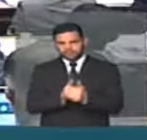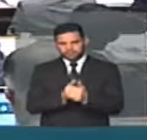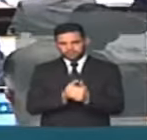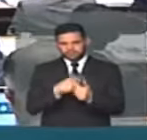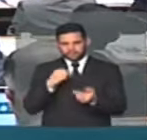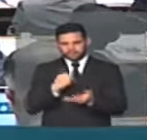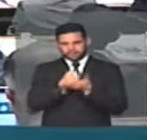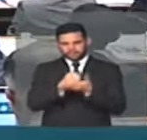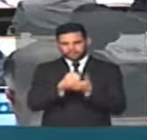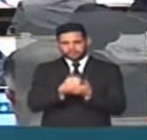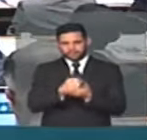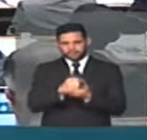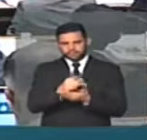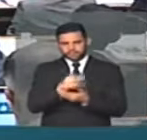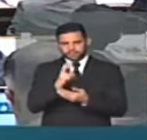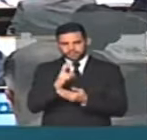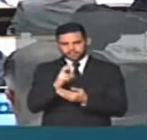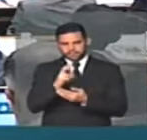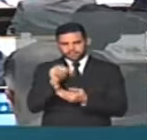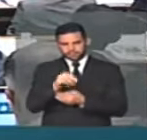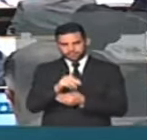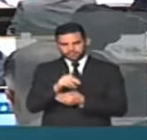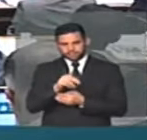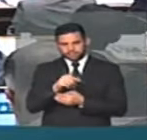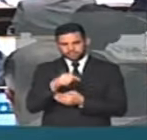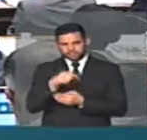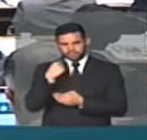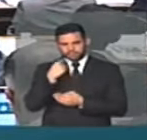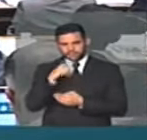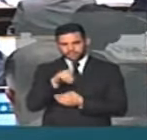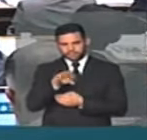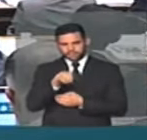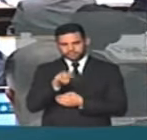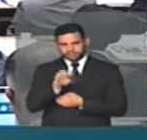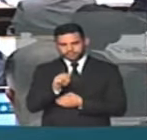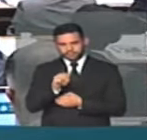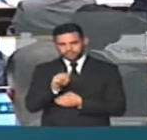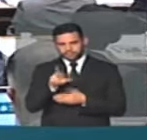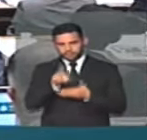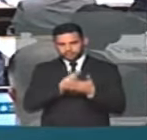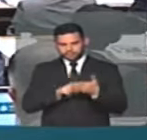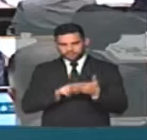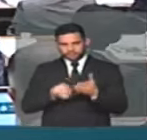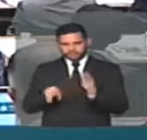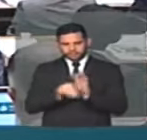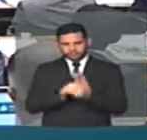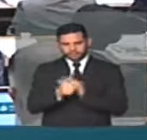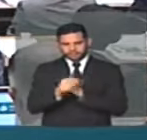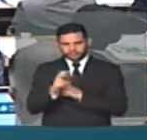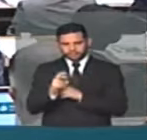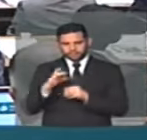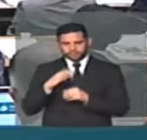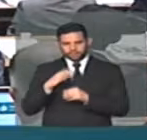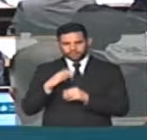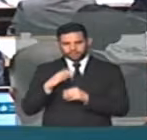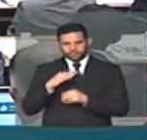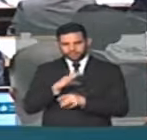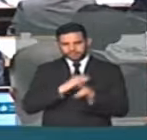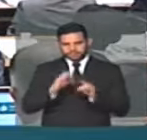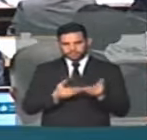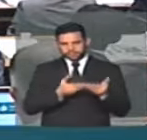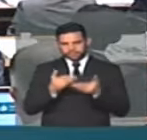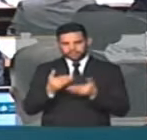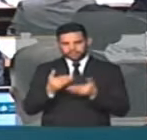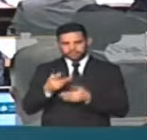a favor do parecer, por até 5 minutos, parecer do deputado Laerte Bessa, relator da PEC 171, nesta comissão especial,